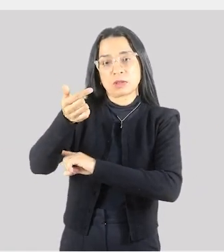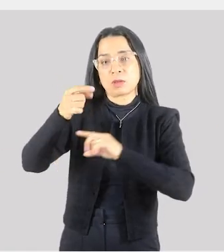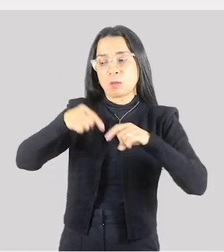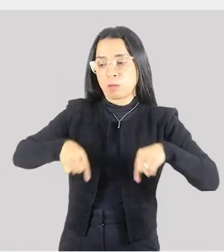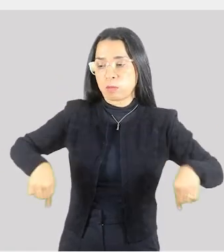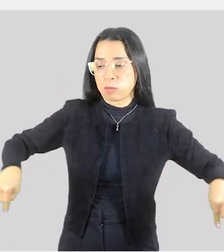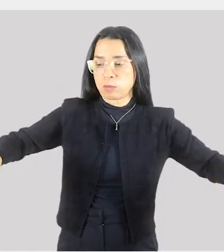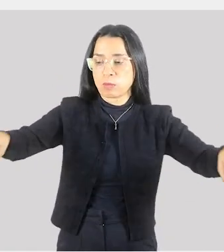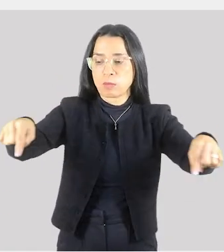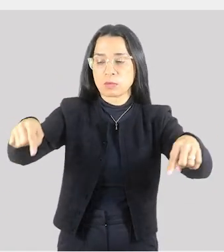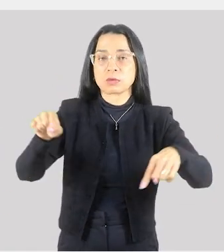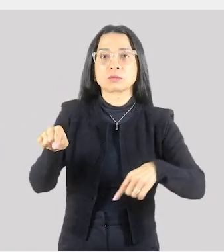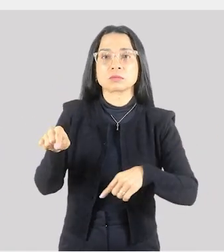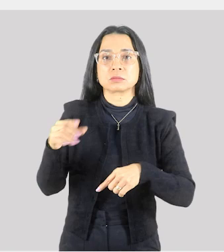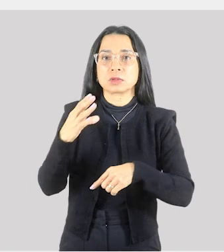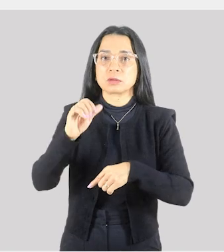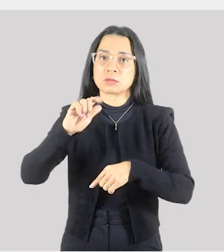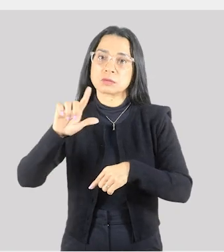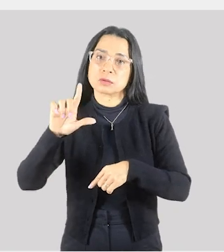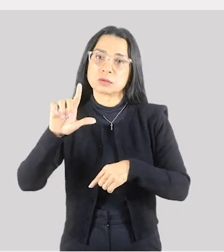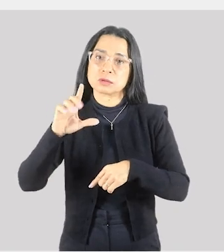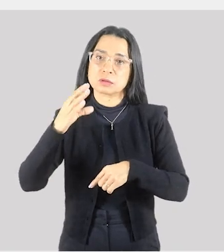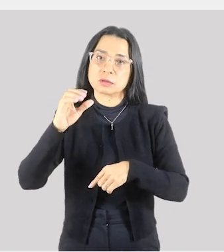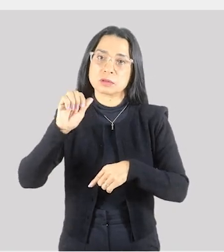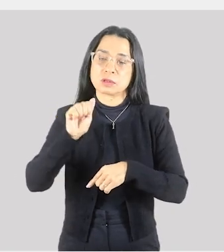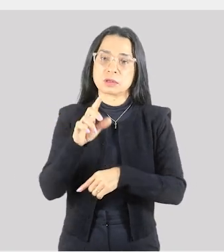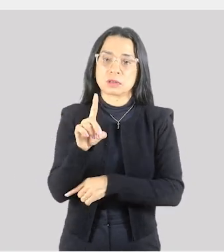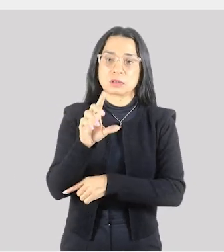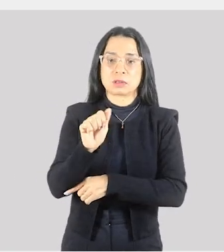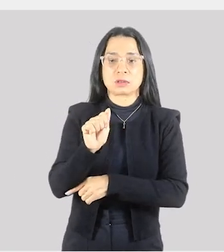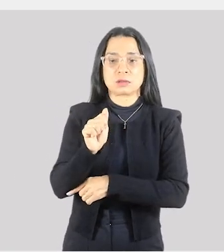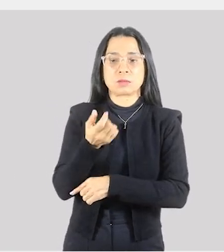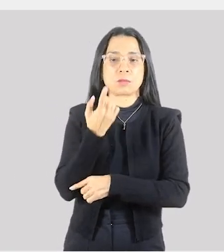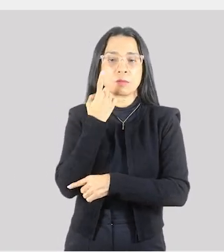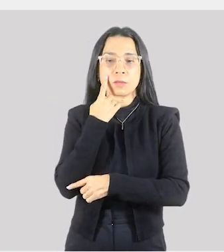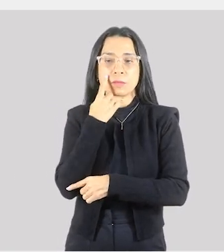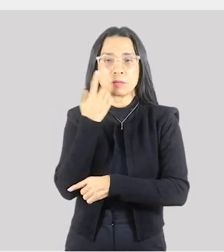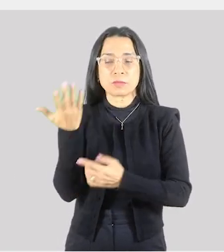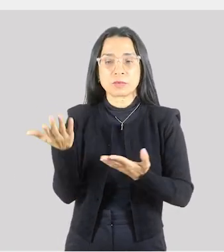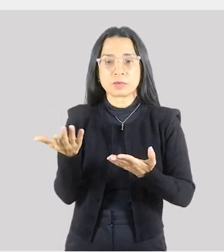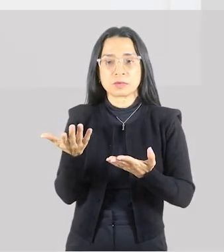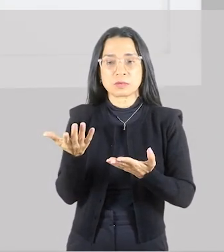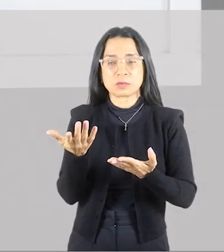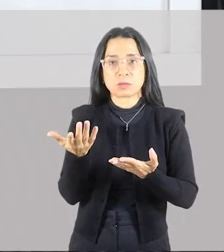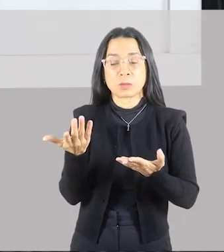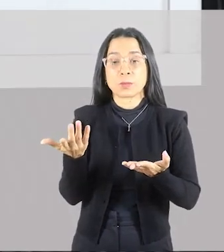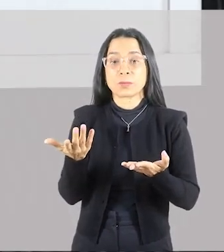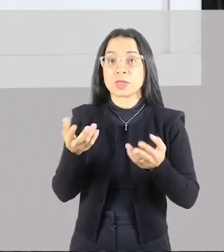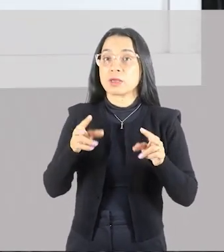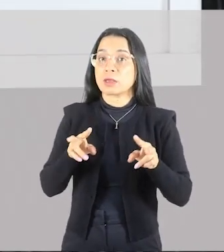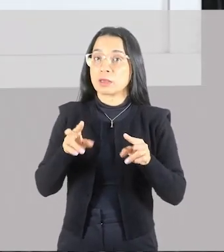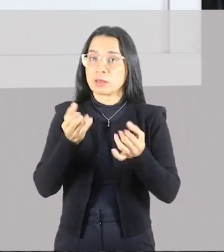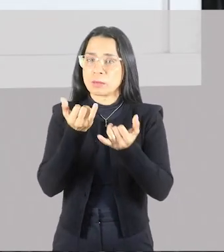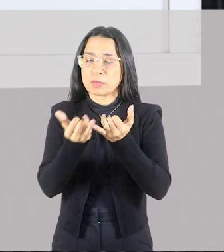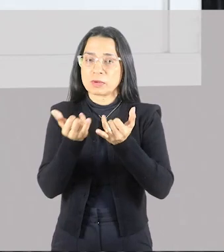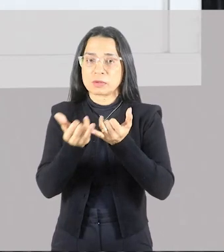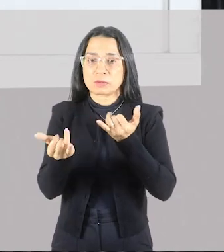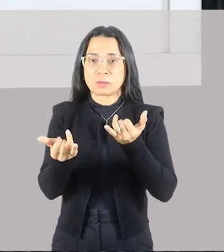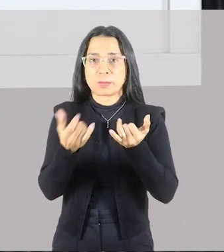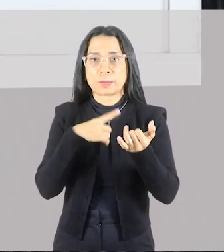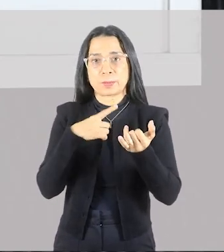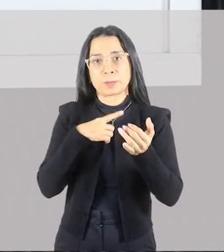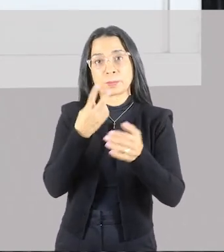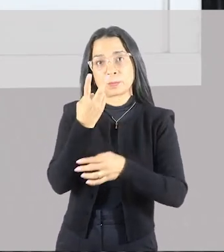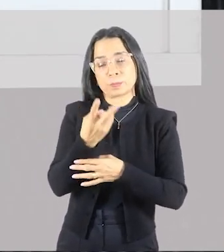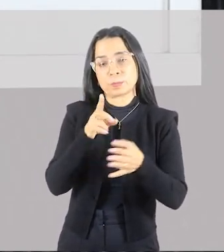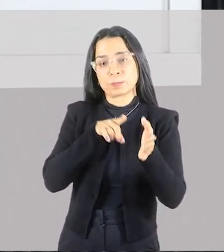ocupado pela calçada? Olha, turma, veja a semelhança, né? A gente pegou duas questões de bancas diferentes,